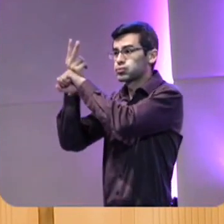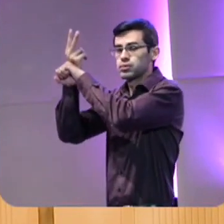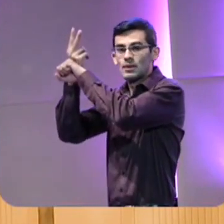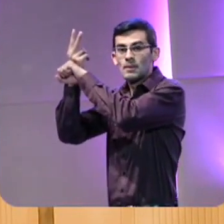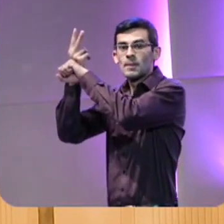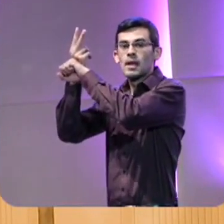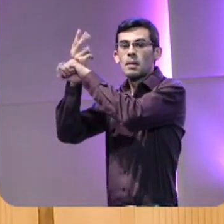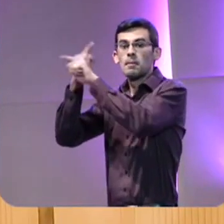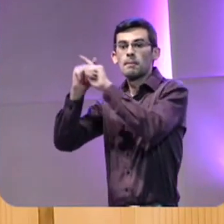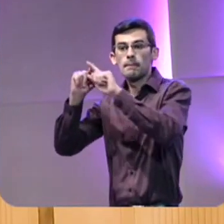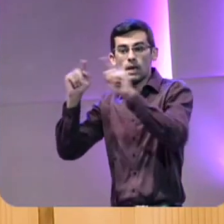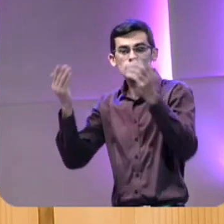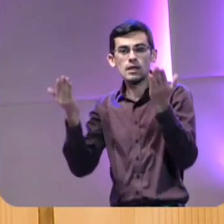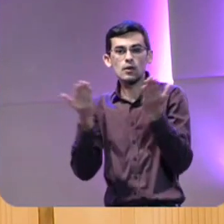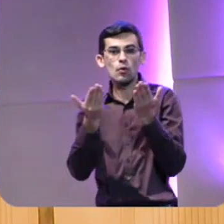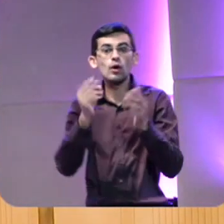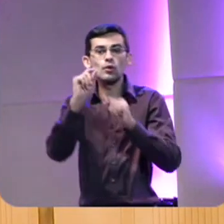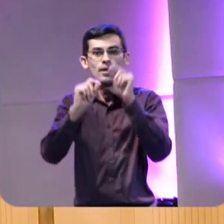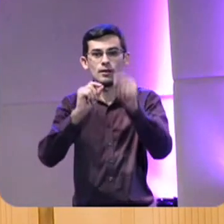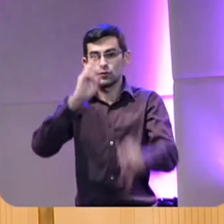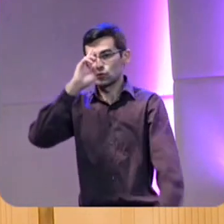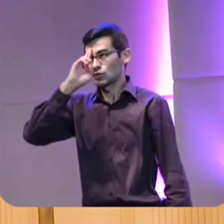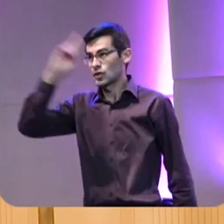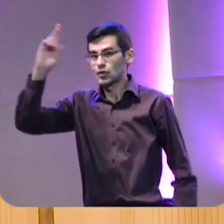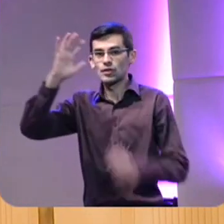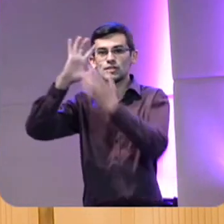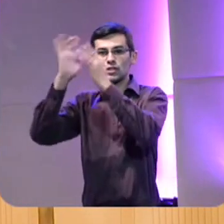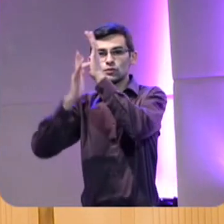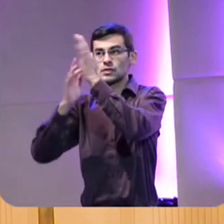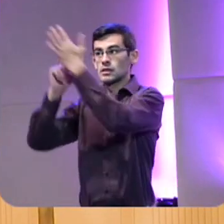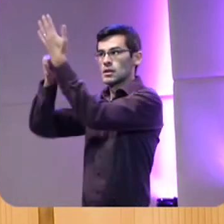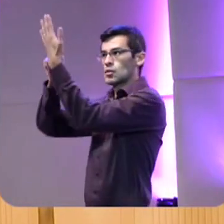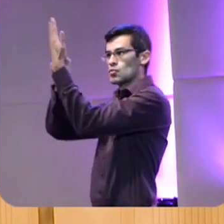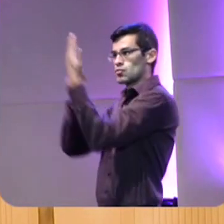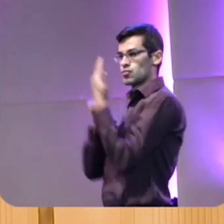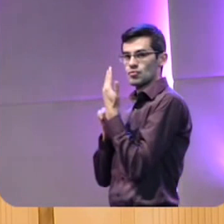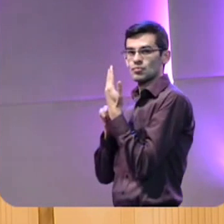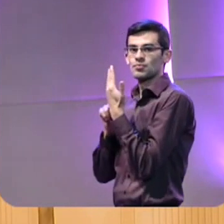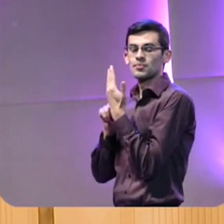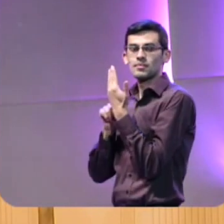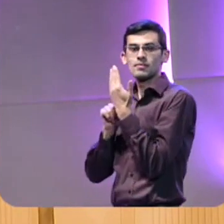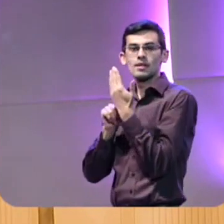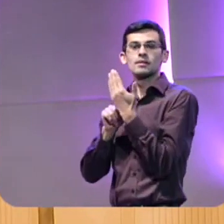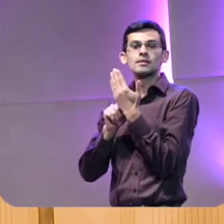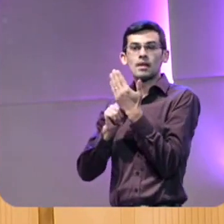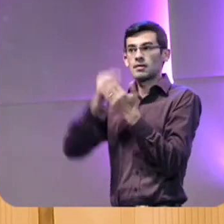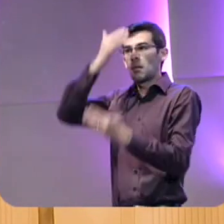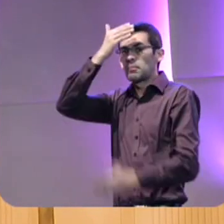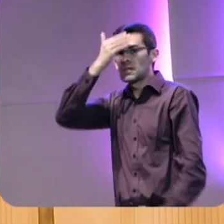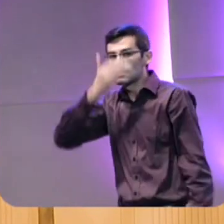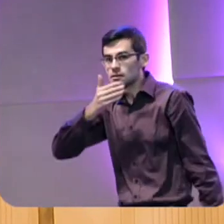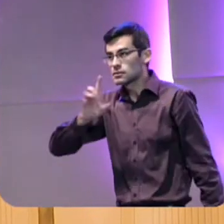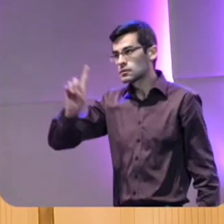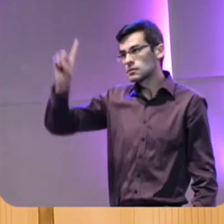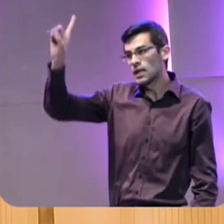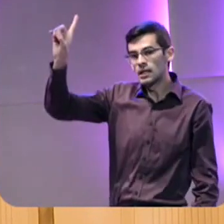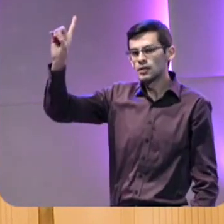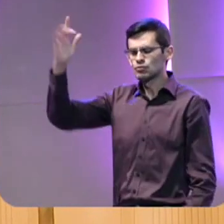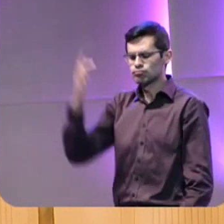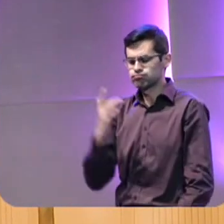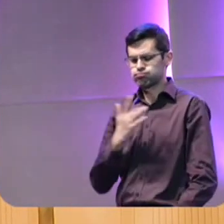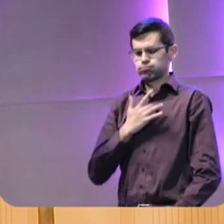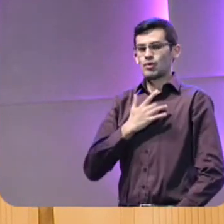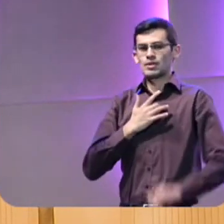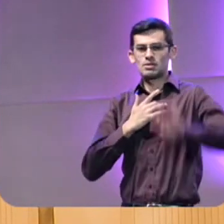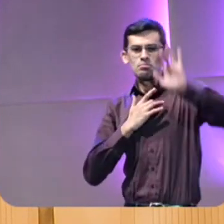mas agora o Senhor Jesus se revela no nosso meio. E é a presença dele, o